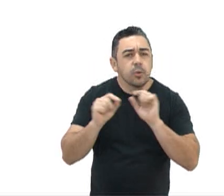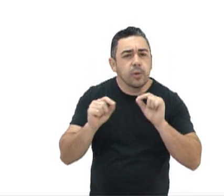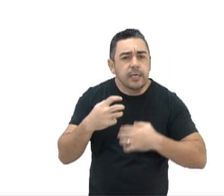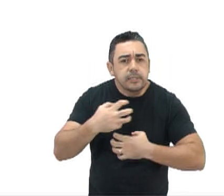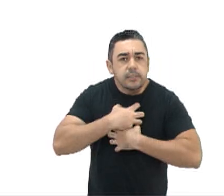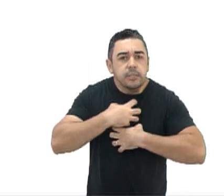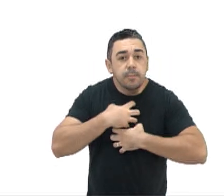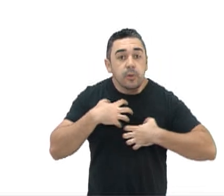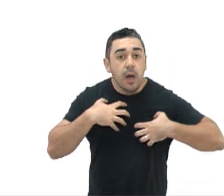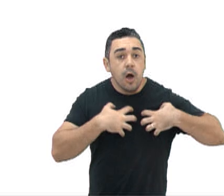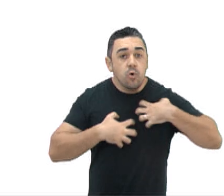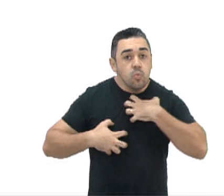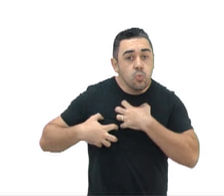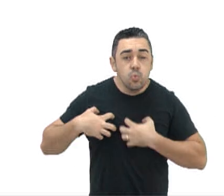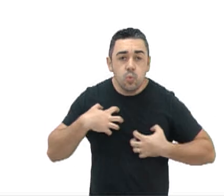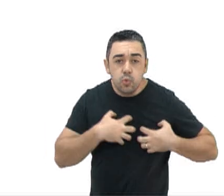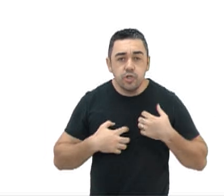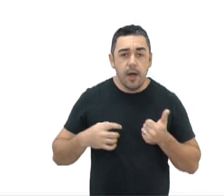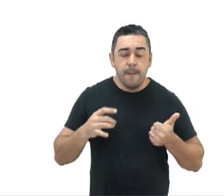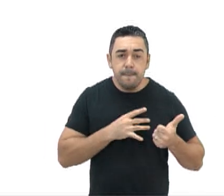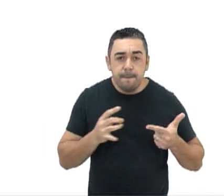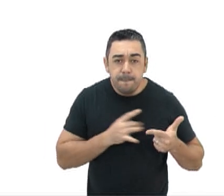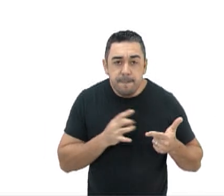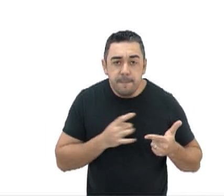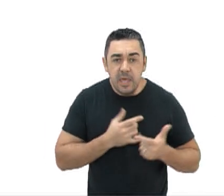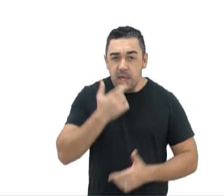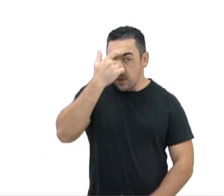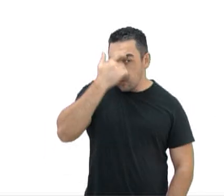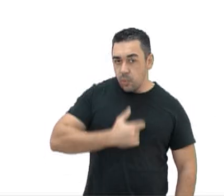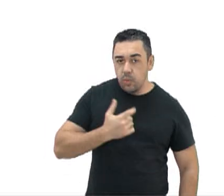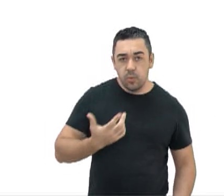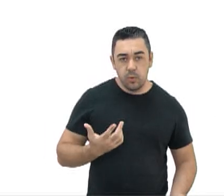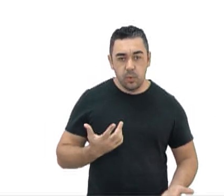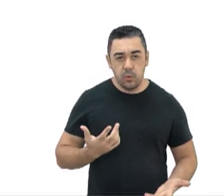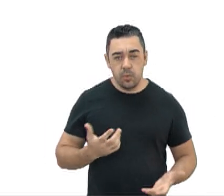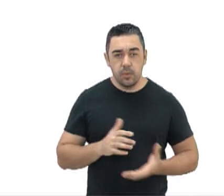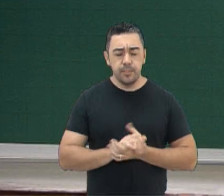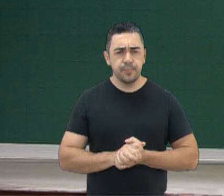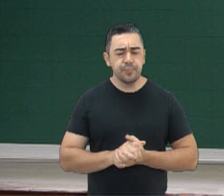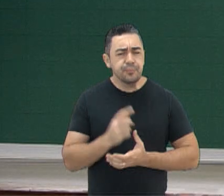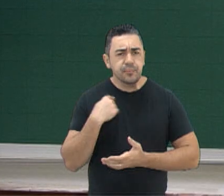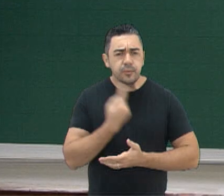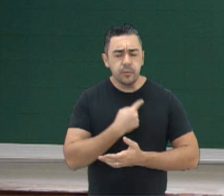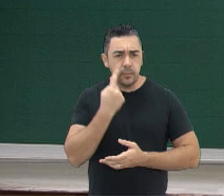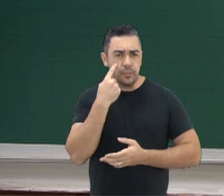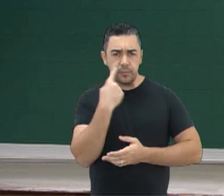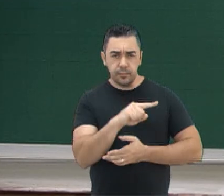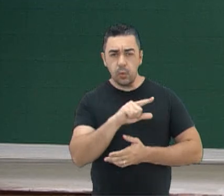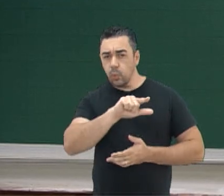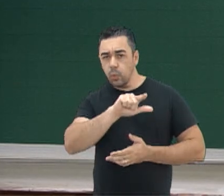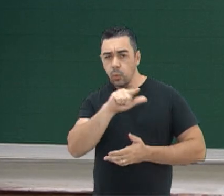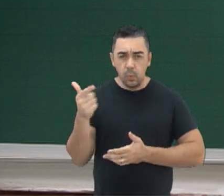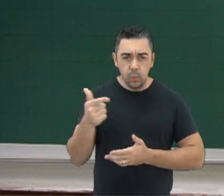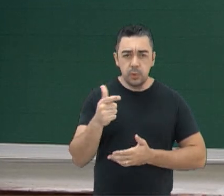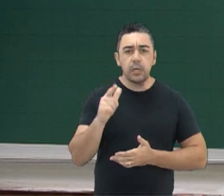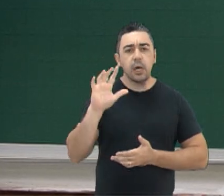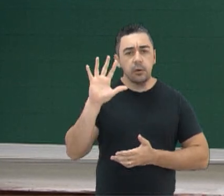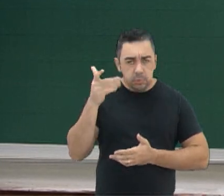de angústia, medo do ser humano. Quando nós vemos outras situações